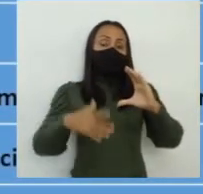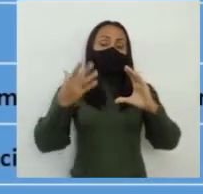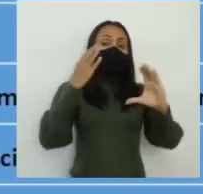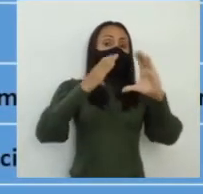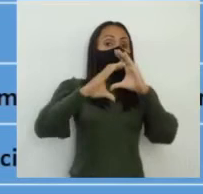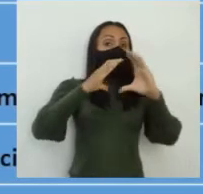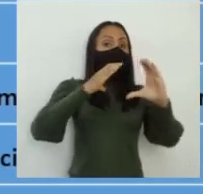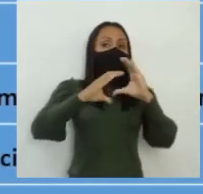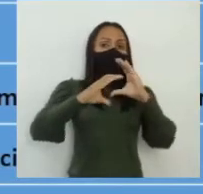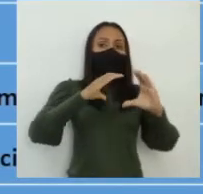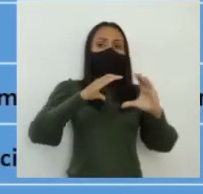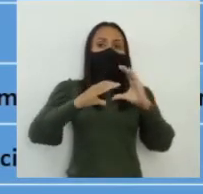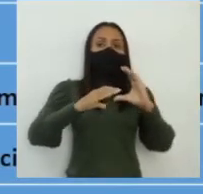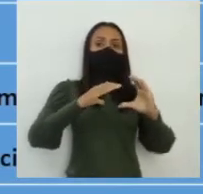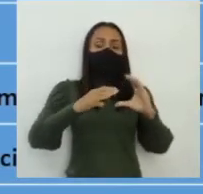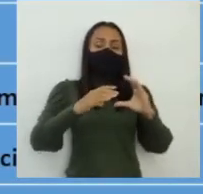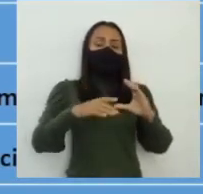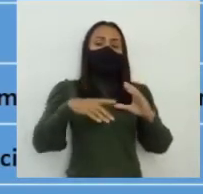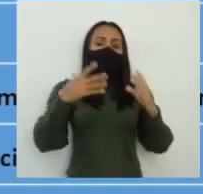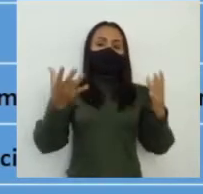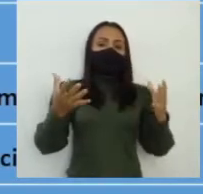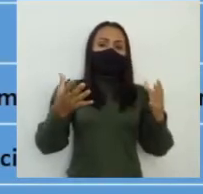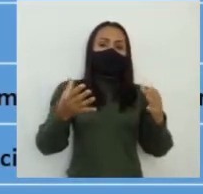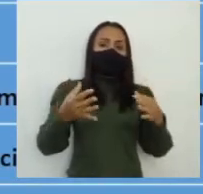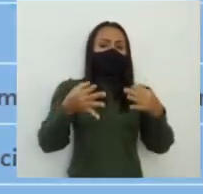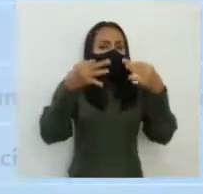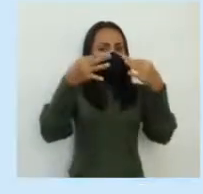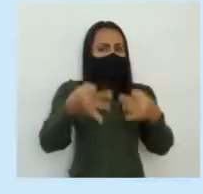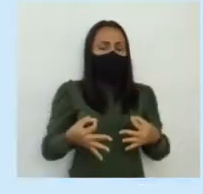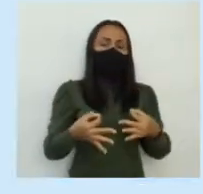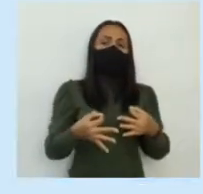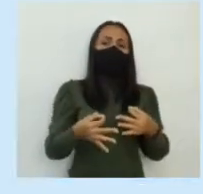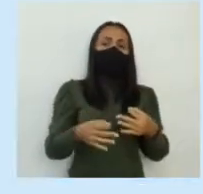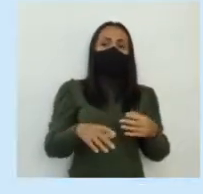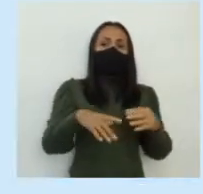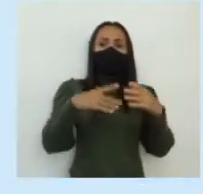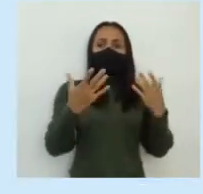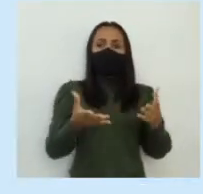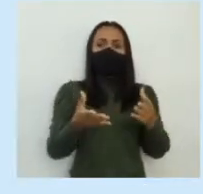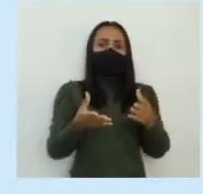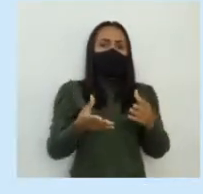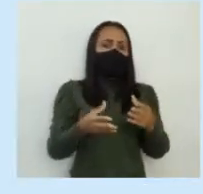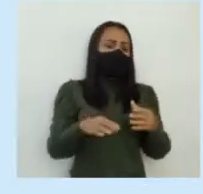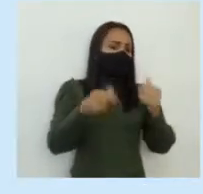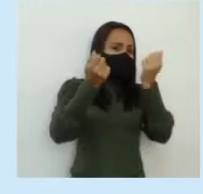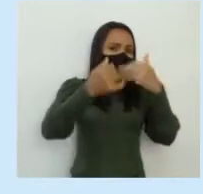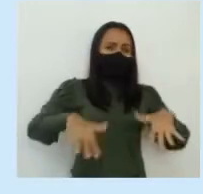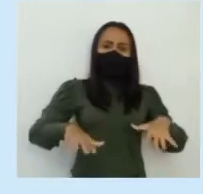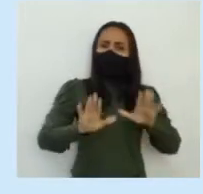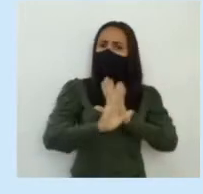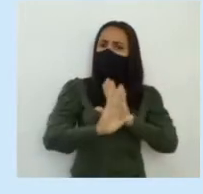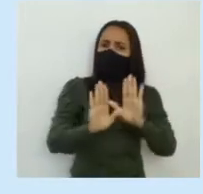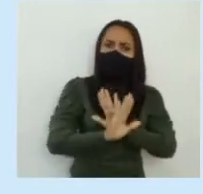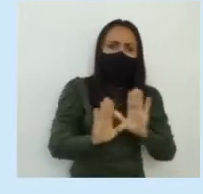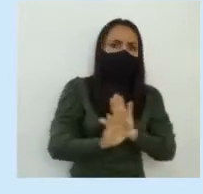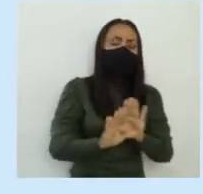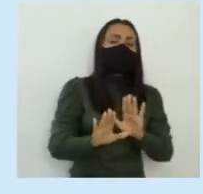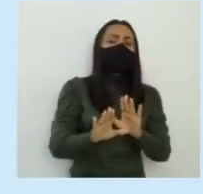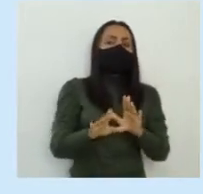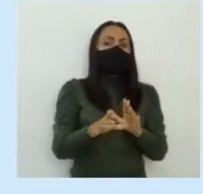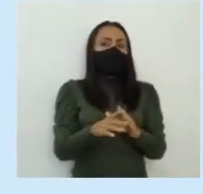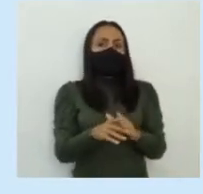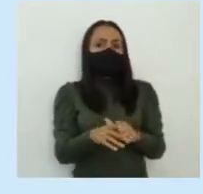ela é totalmente completada, então não ficou nenhuma falha, não ficou nenhum ruído, não ficou nenhum ponto ali que precise ainda de